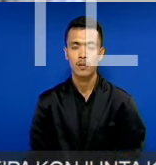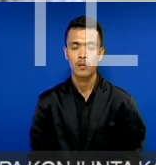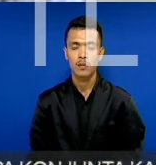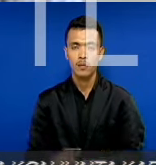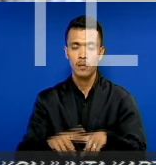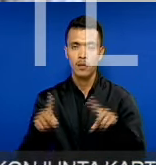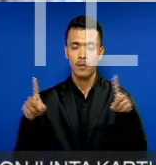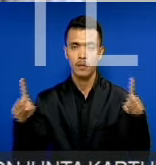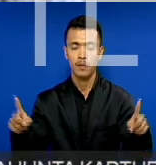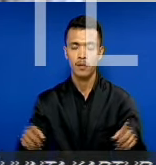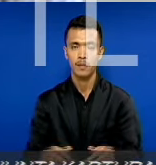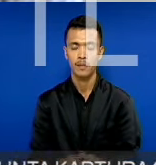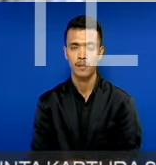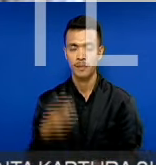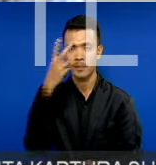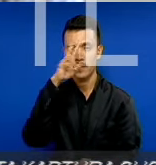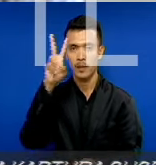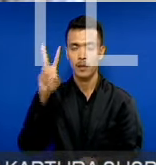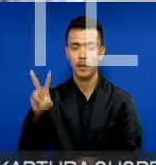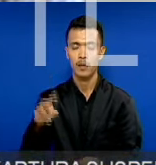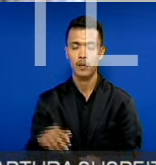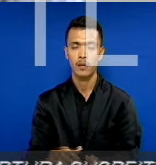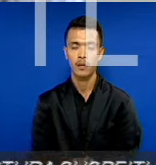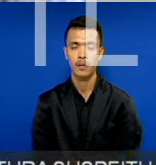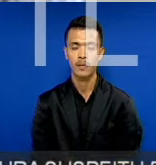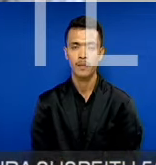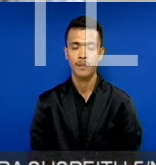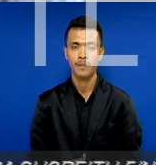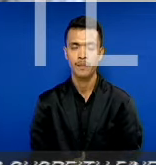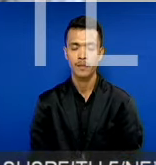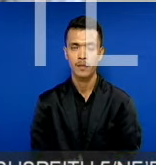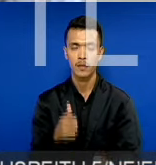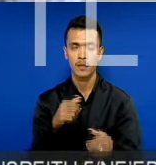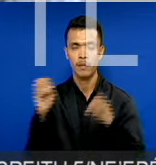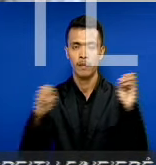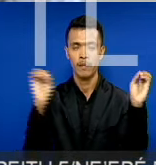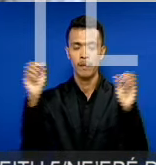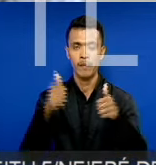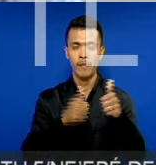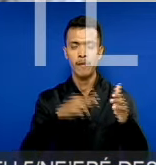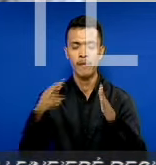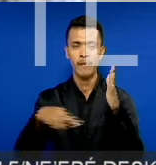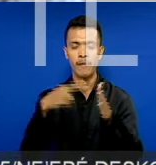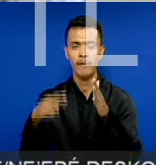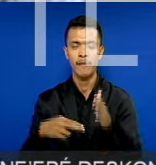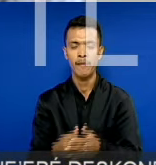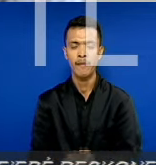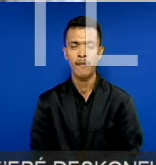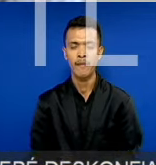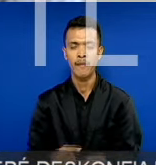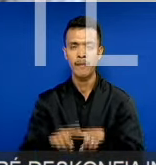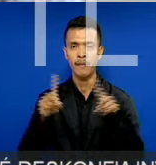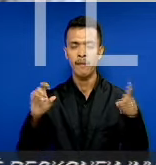Mai bem, haria de questão formalidade, canta a prensa critério, anta o tribunal indefere ni pedido. Mas a